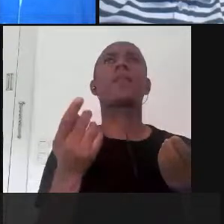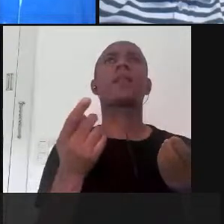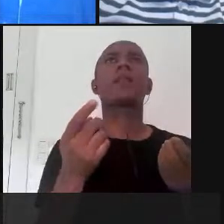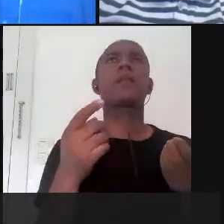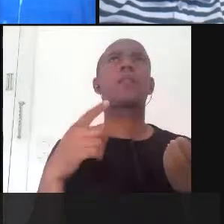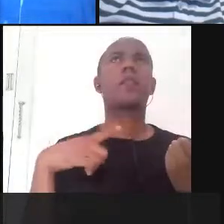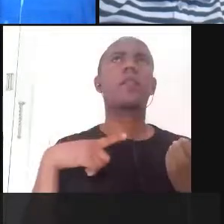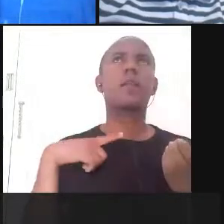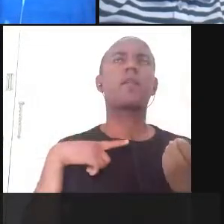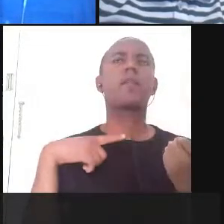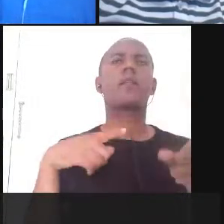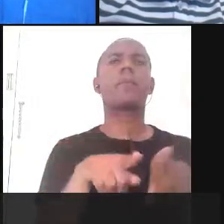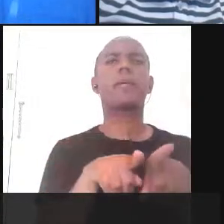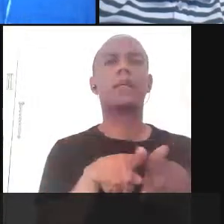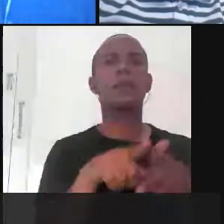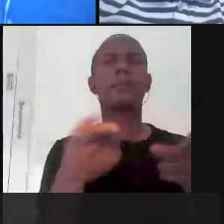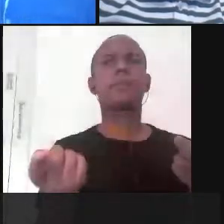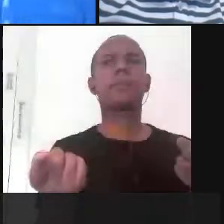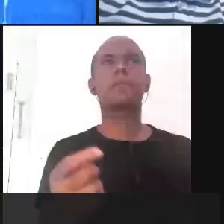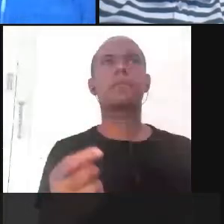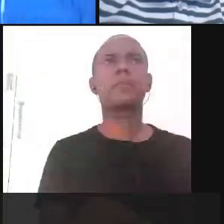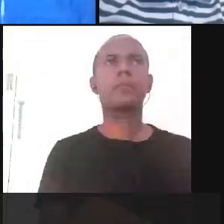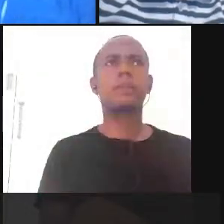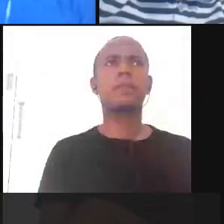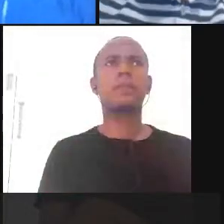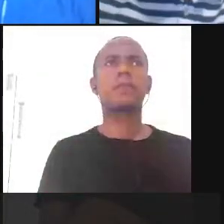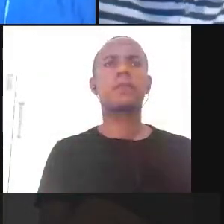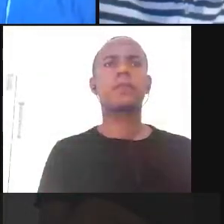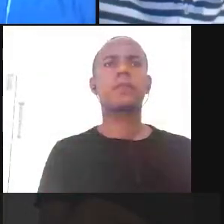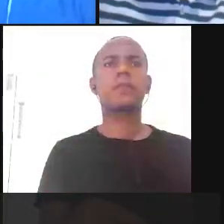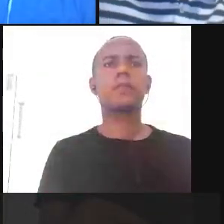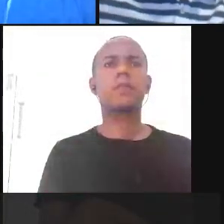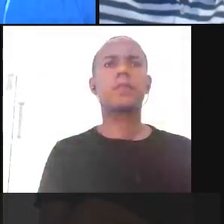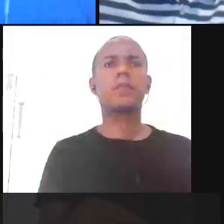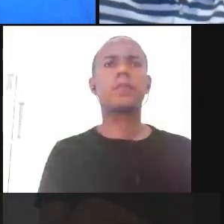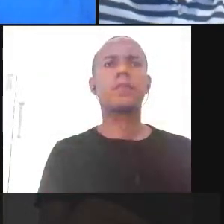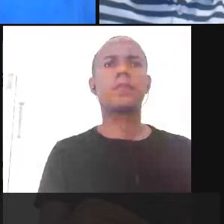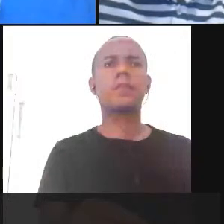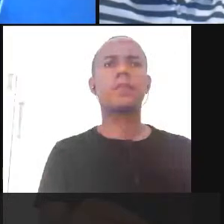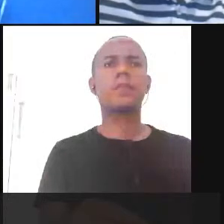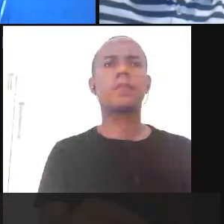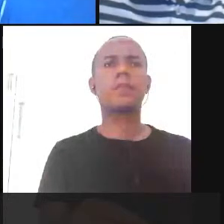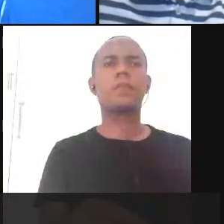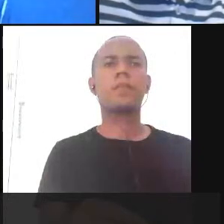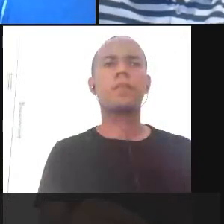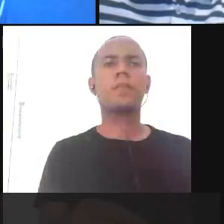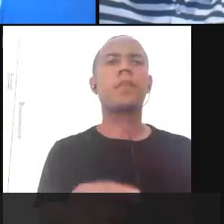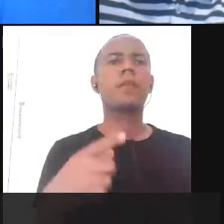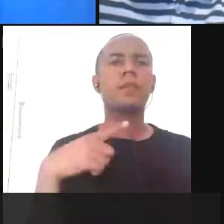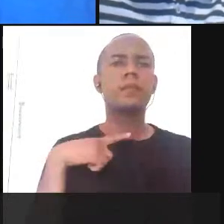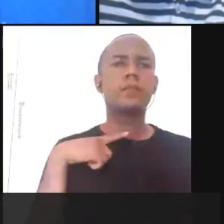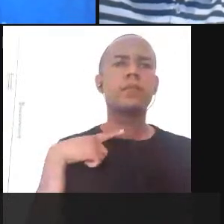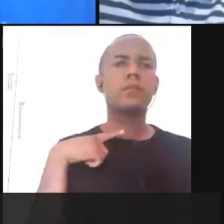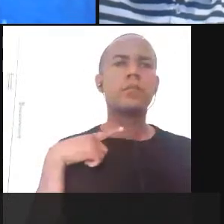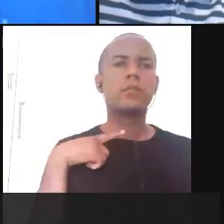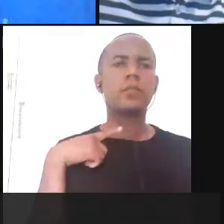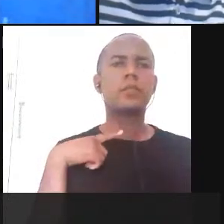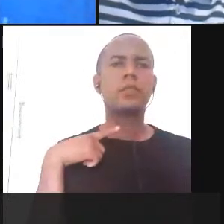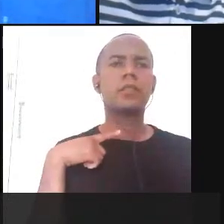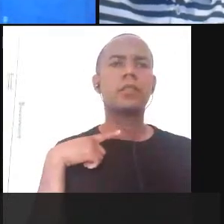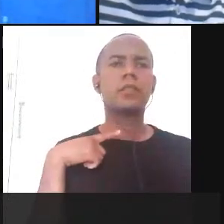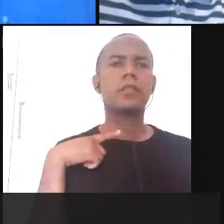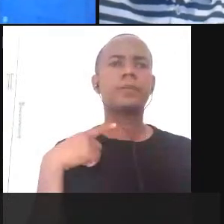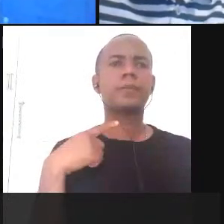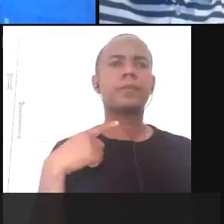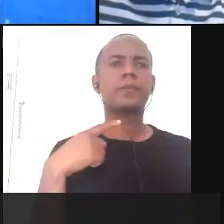na minha cidade, que é a Beira, havia no período colonial uma página literária. Então, o que se tem